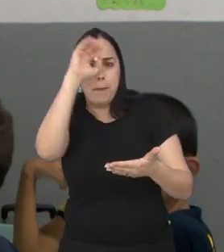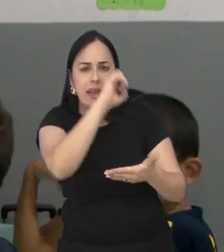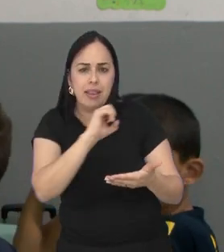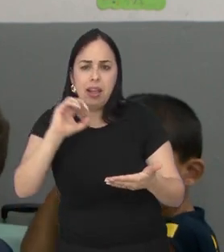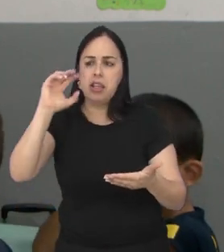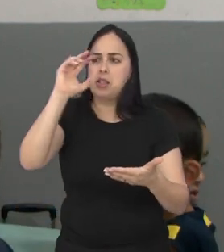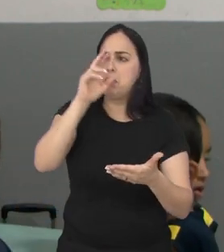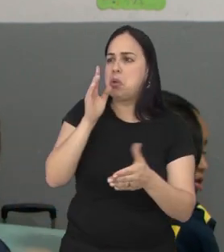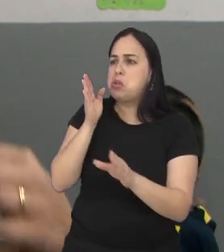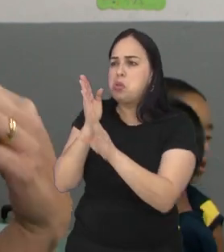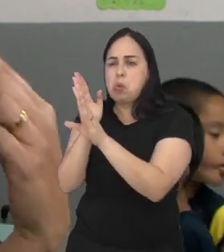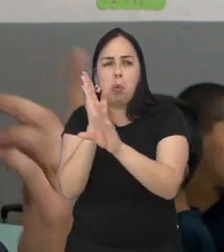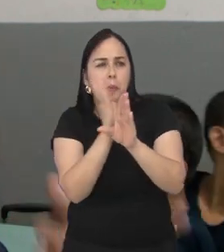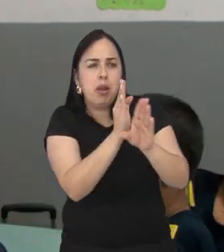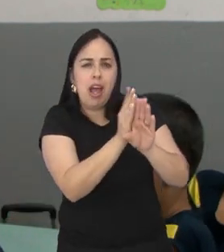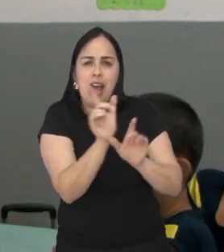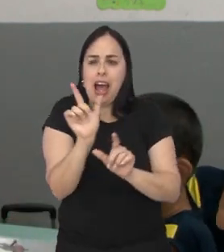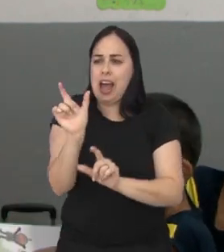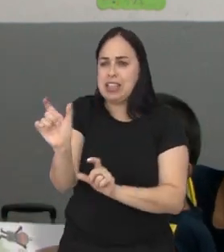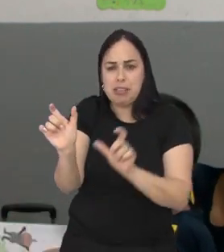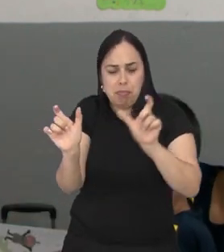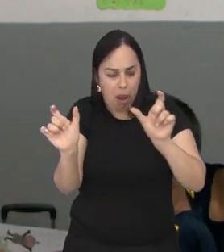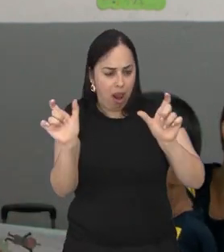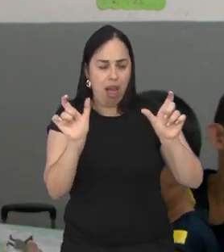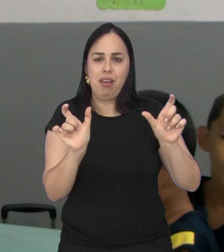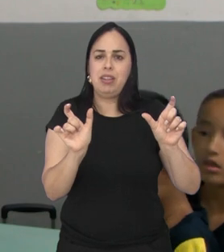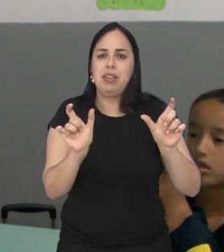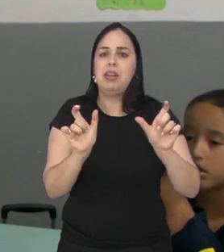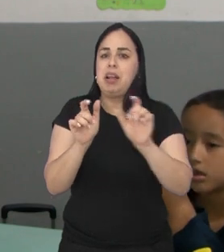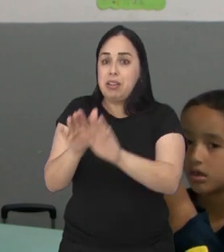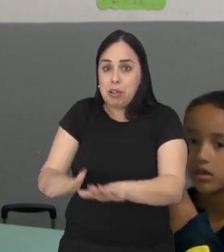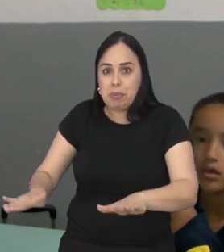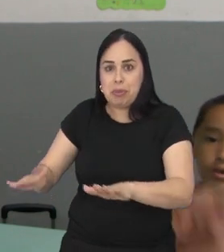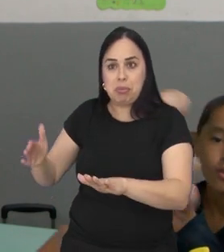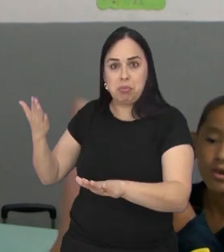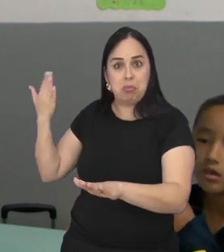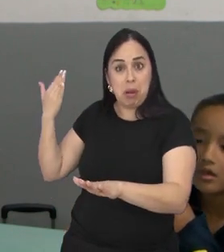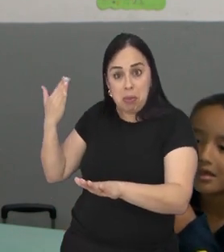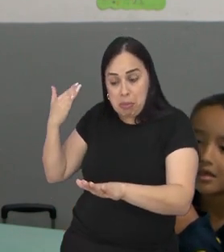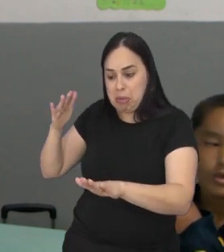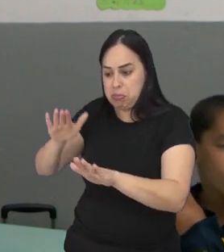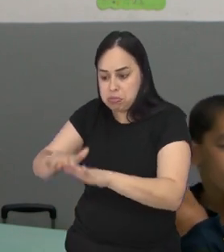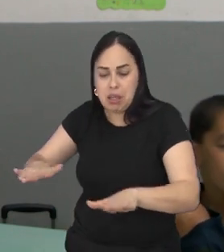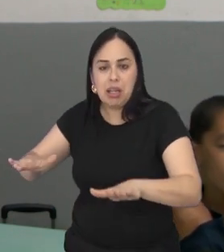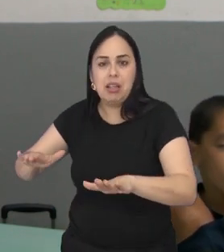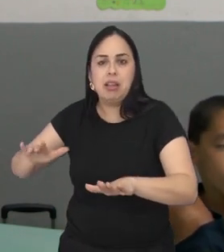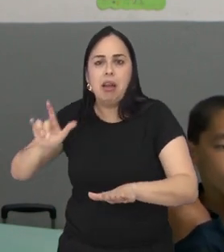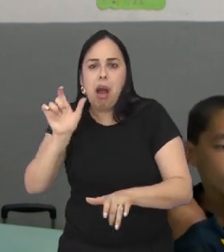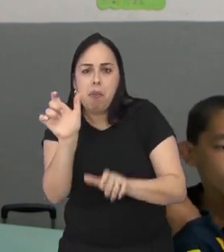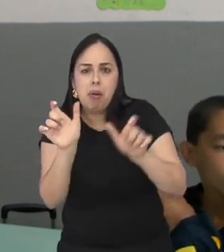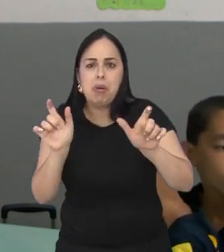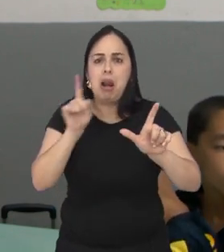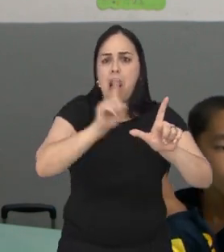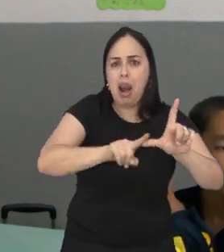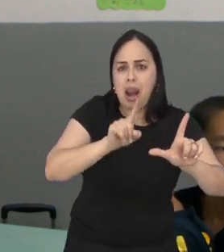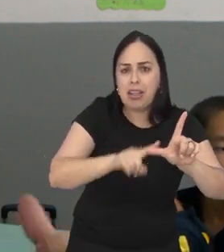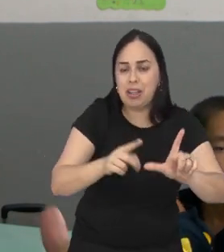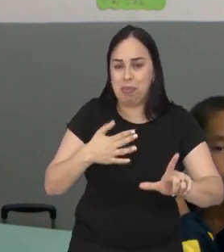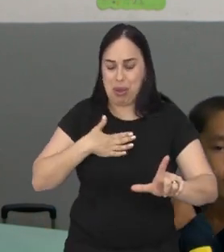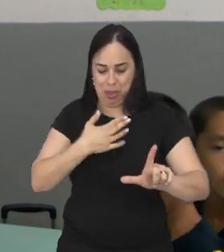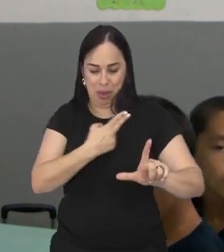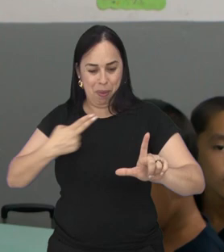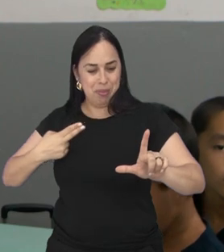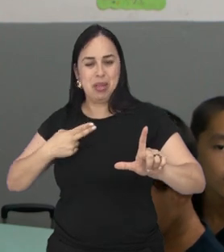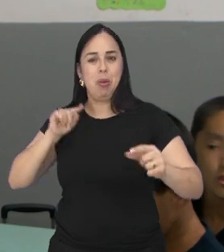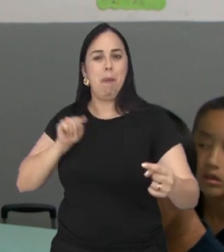né Vamos ler vamos identificar letras até pros pequenininhos porque a alfabetização já começa lá atrás então então é identificando a letra